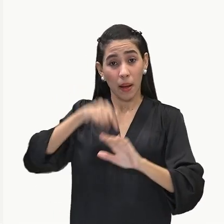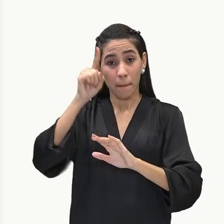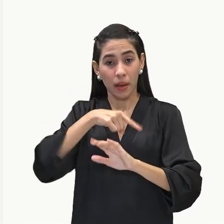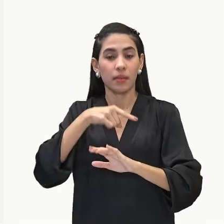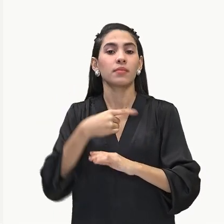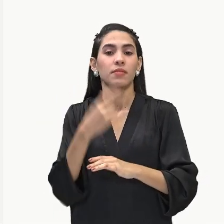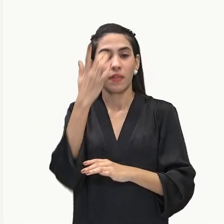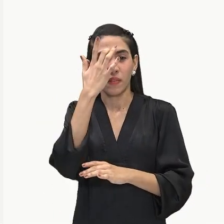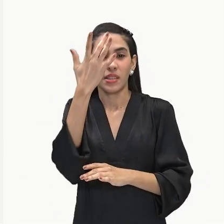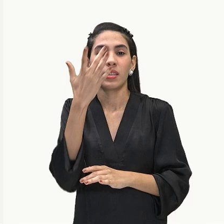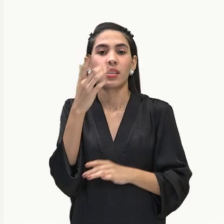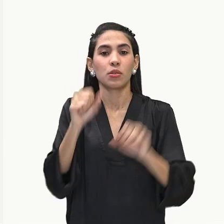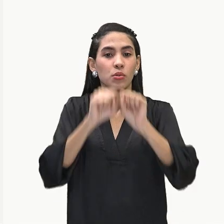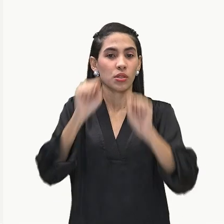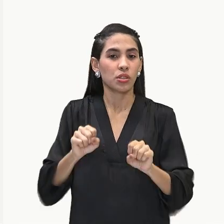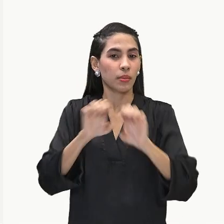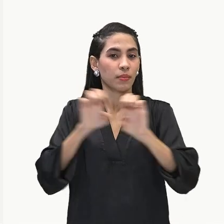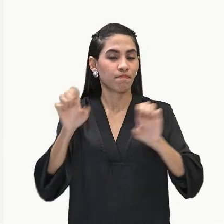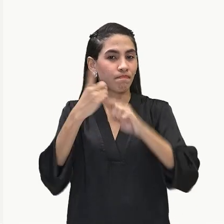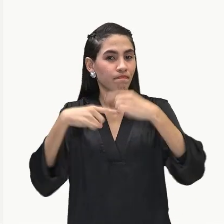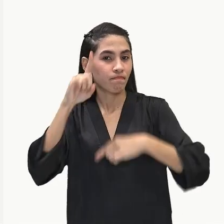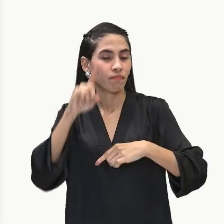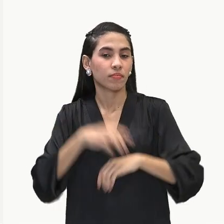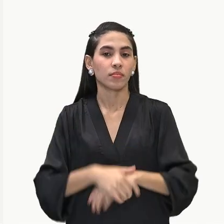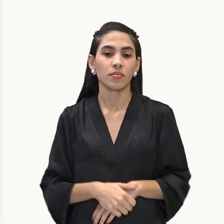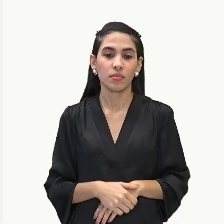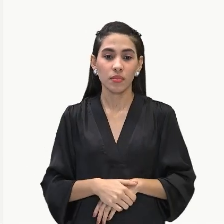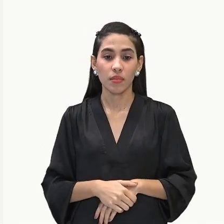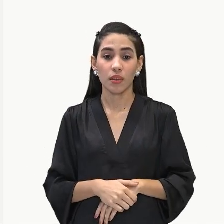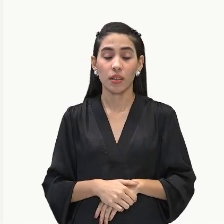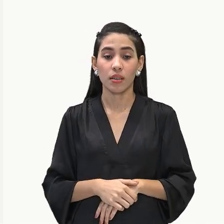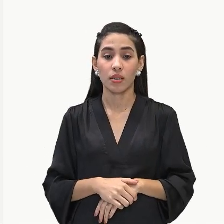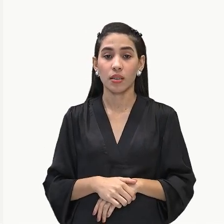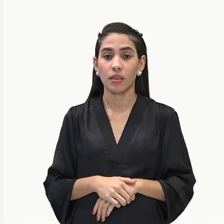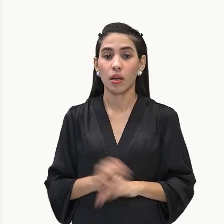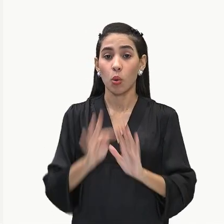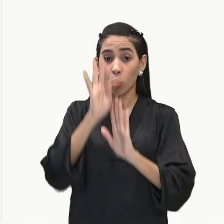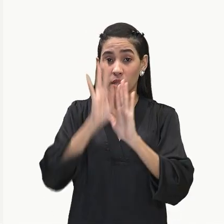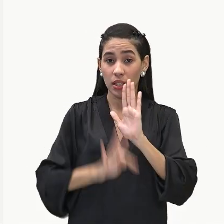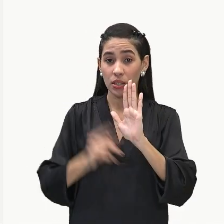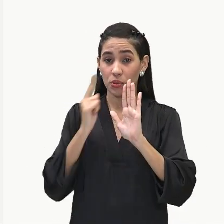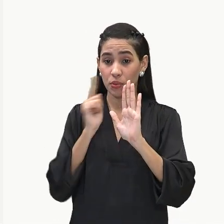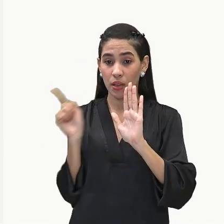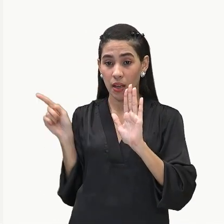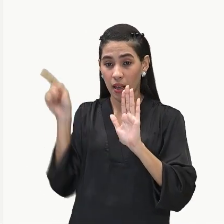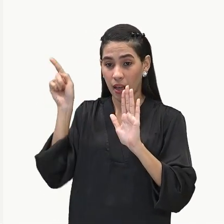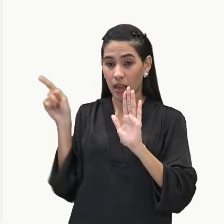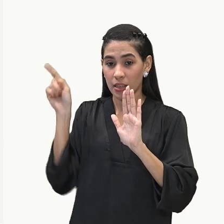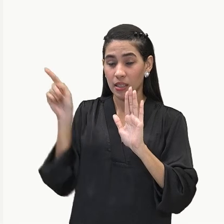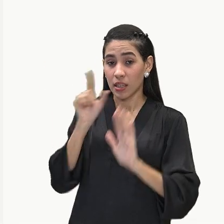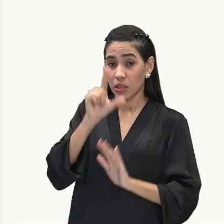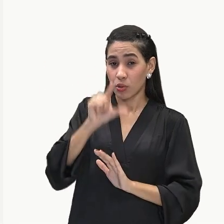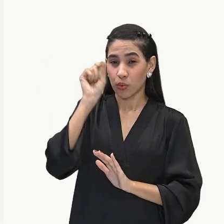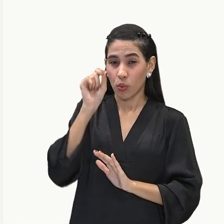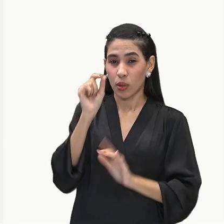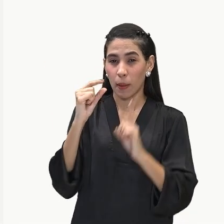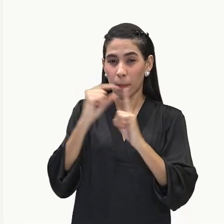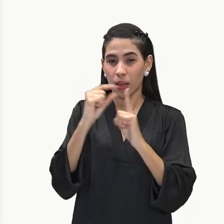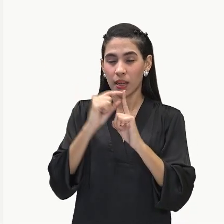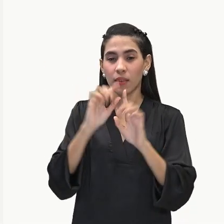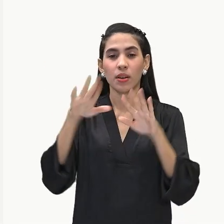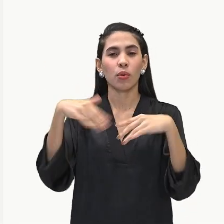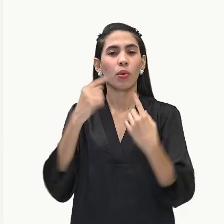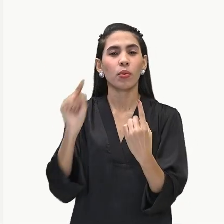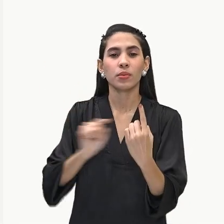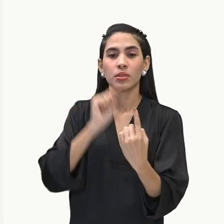assim a resolução do sistema. Então, destaque aí nas suas anotações este detalhe. Qual é o objetivo